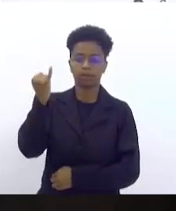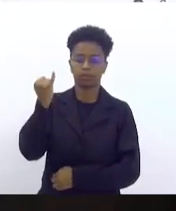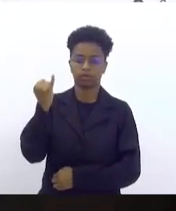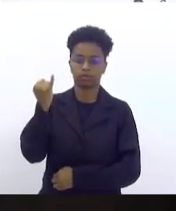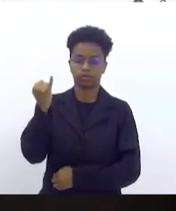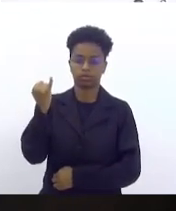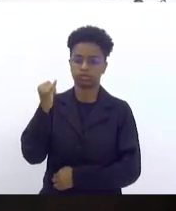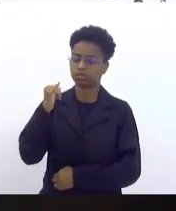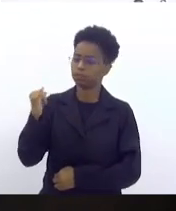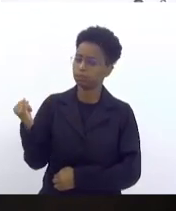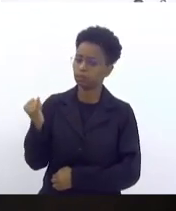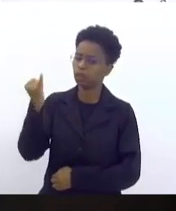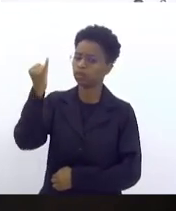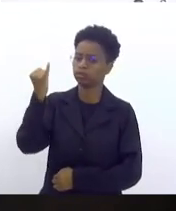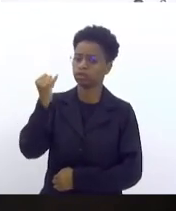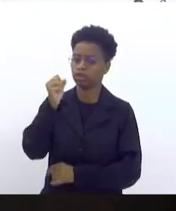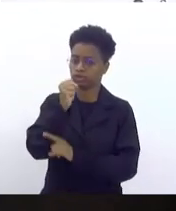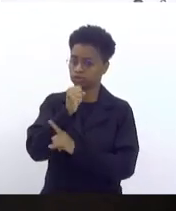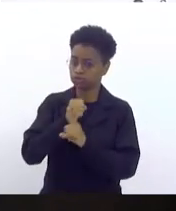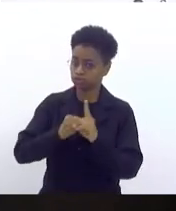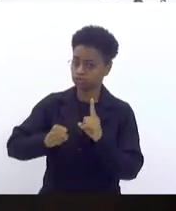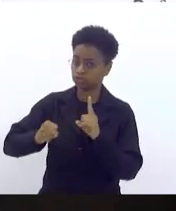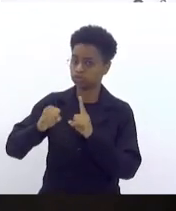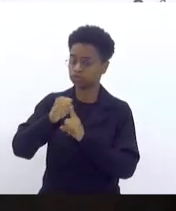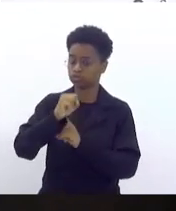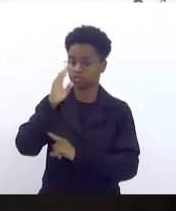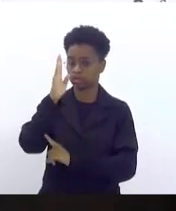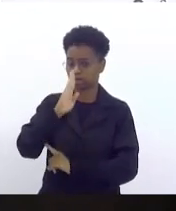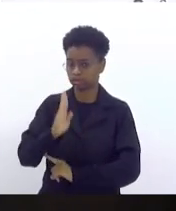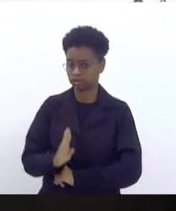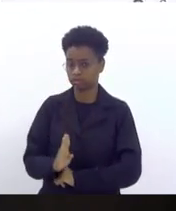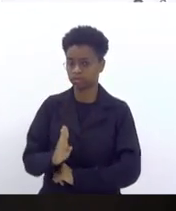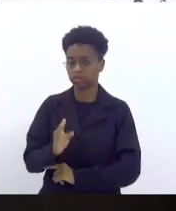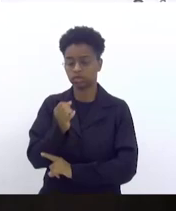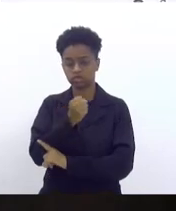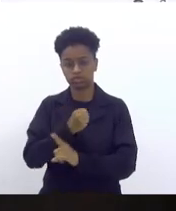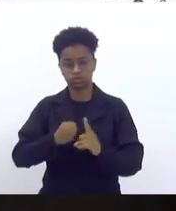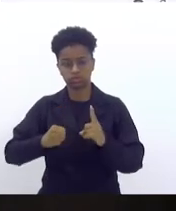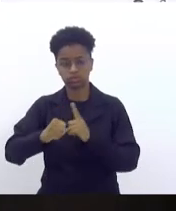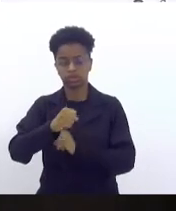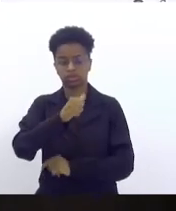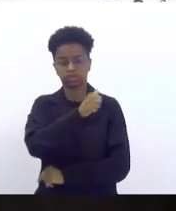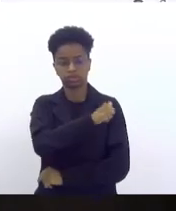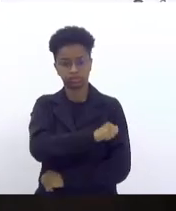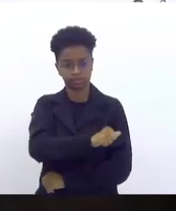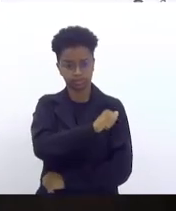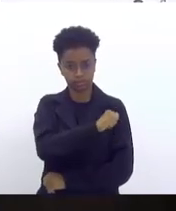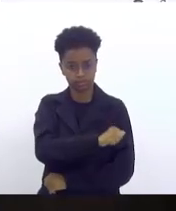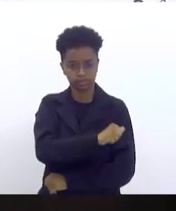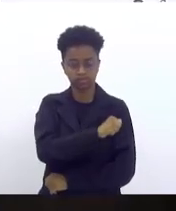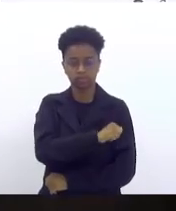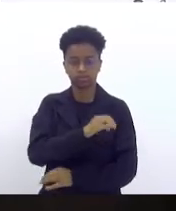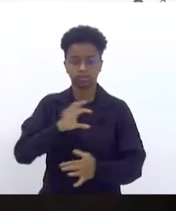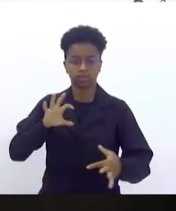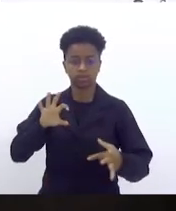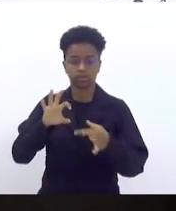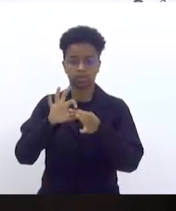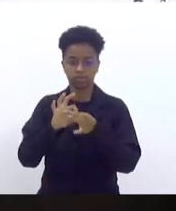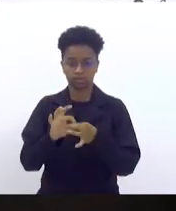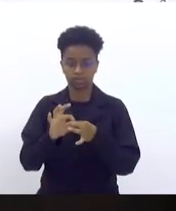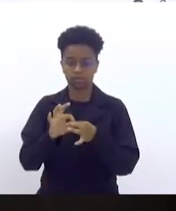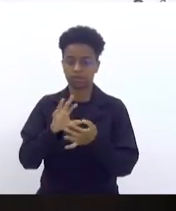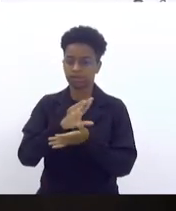relevante que a sociedade brasileira que a sociedade Fluminense em parceria com